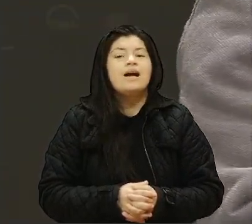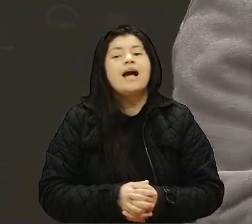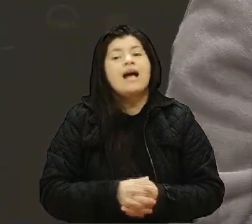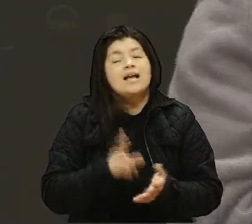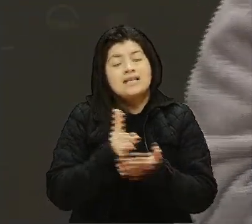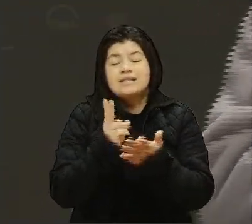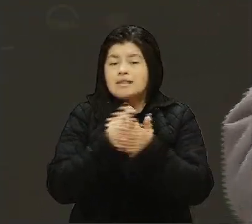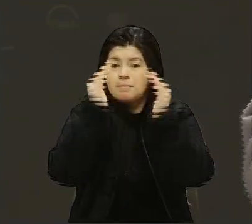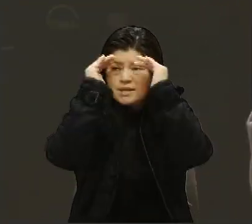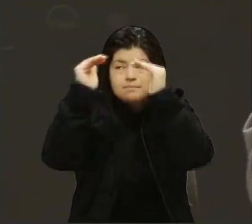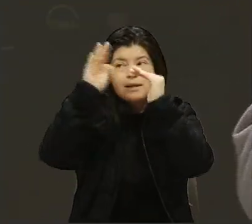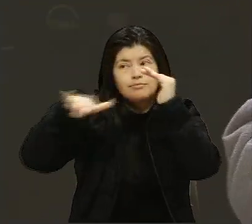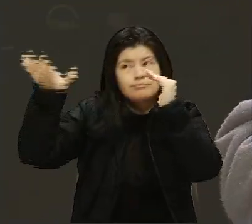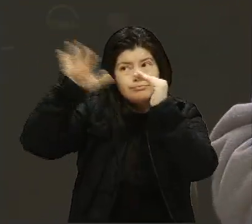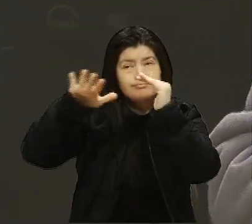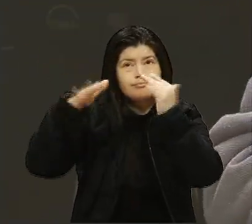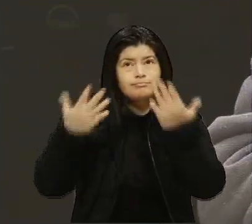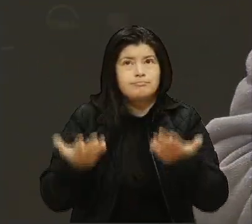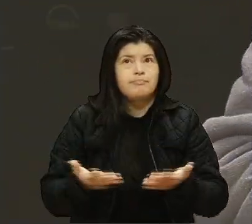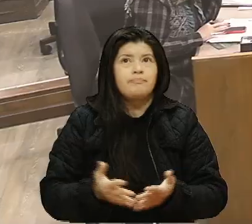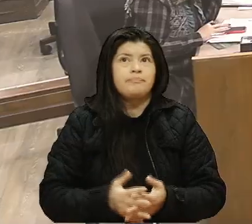Ramon.